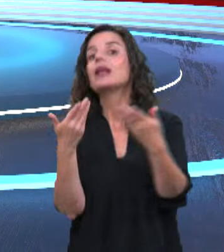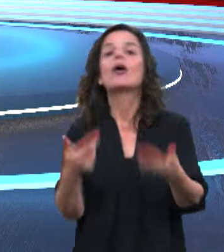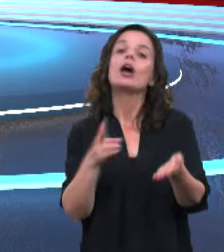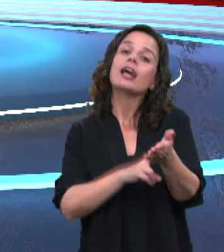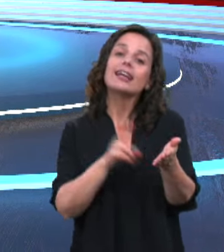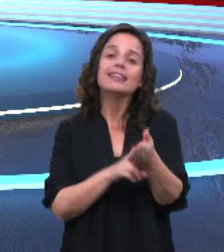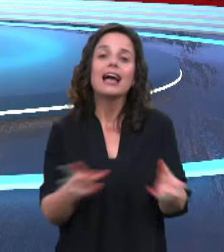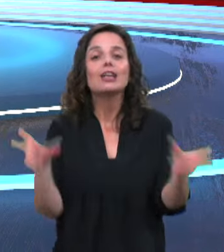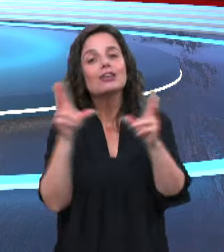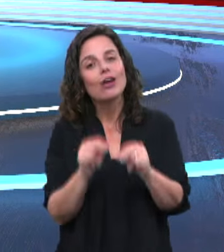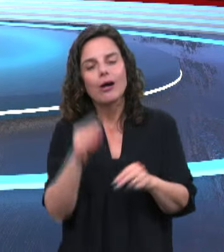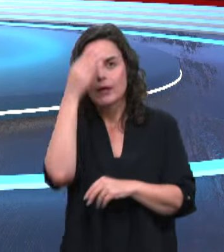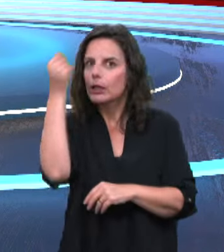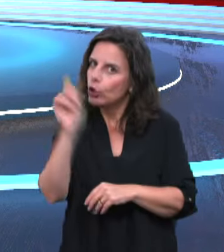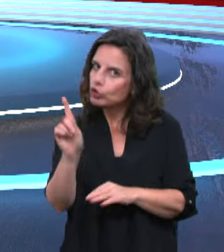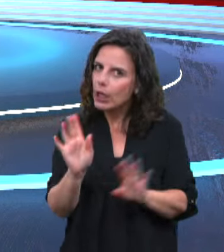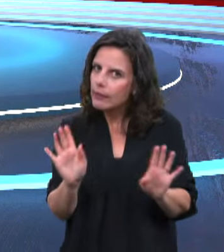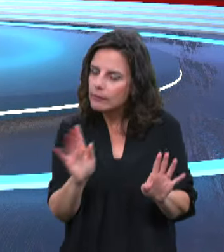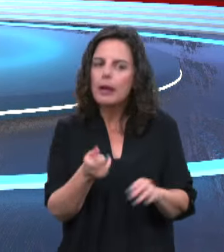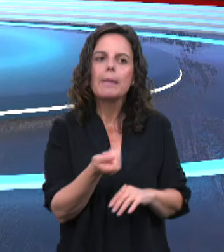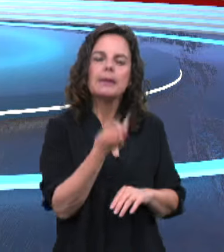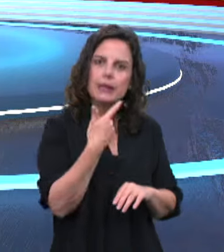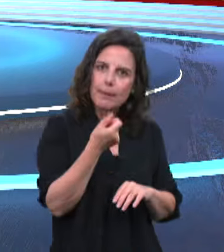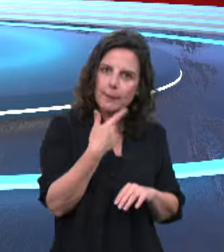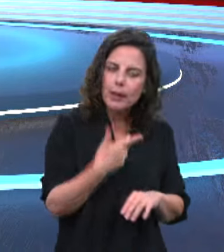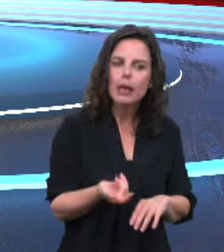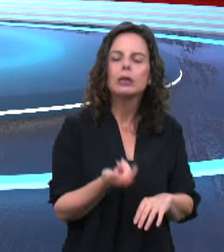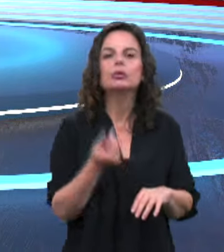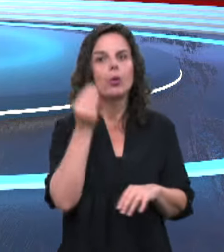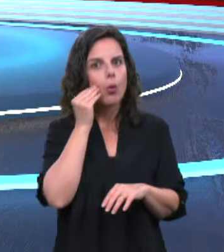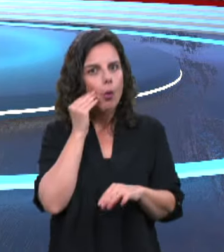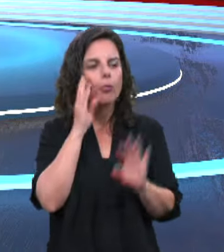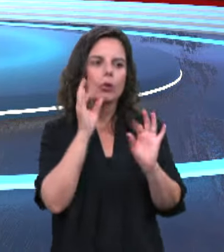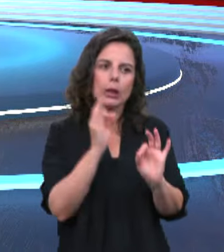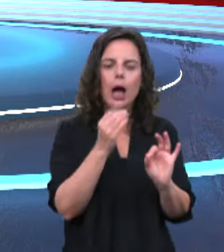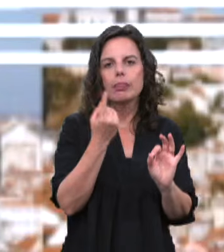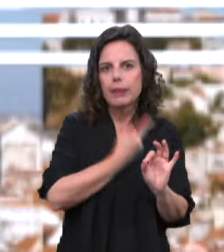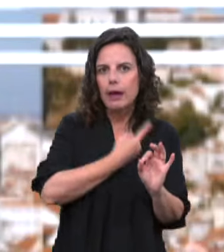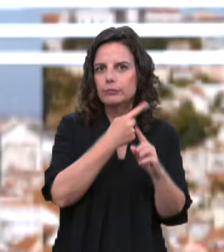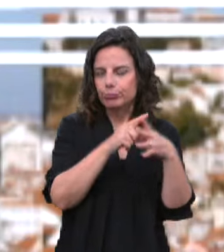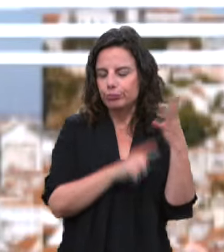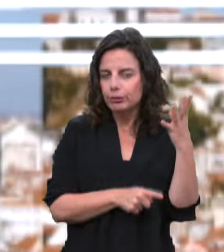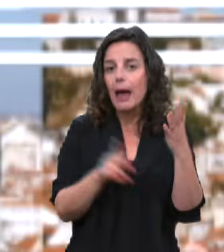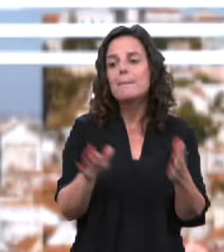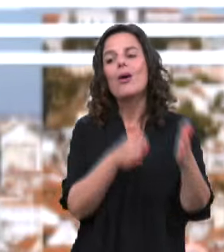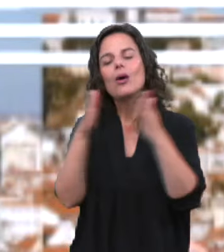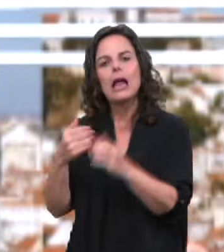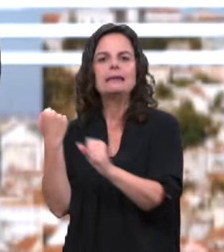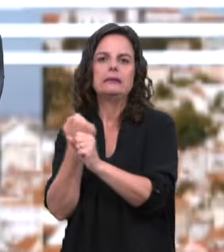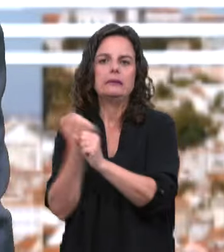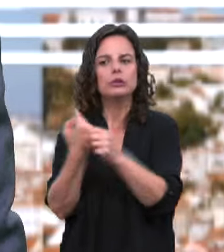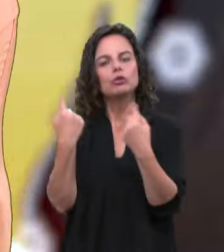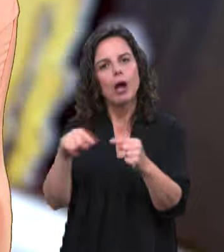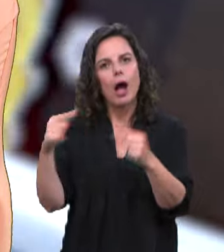é, nunca esquecendo o medicamento e a dispensa de medicamentos e a boa utilização de medicamentos, um conjunto de outros serviços